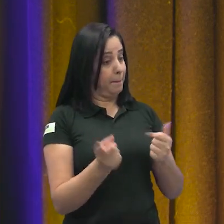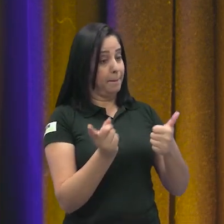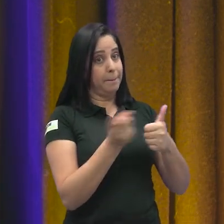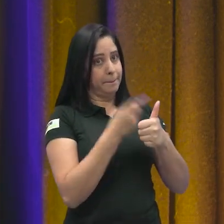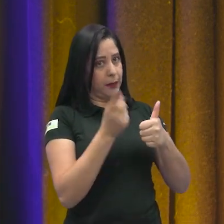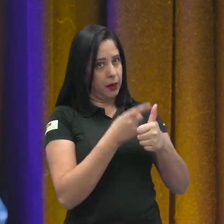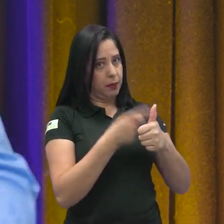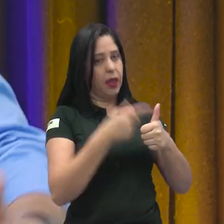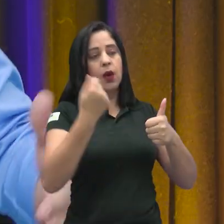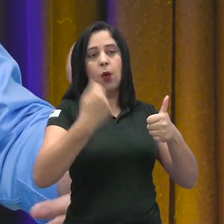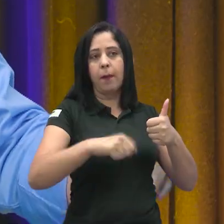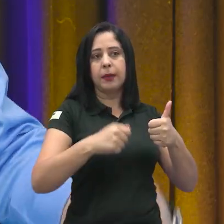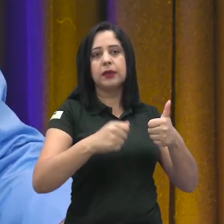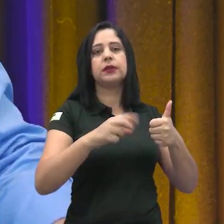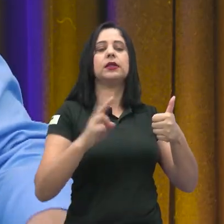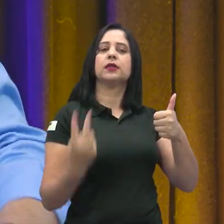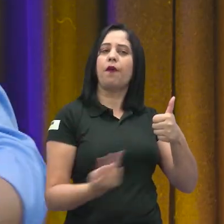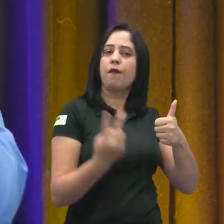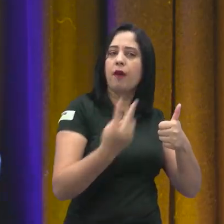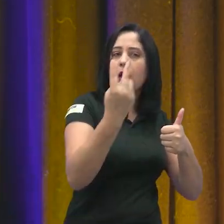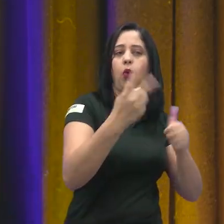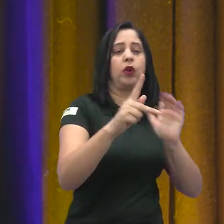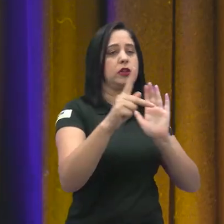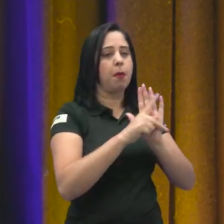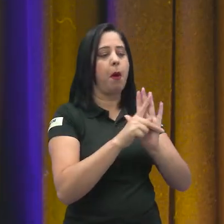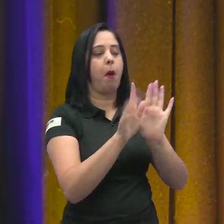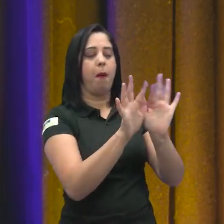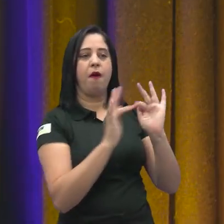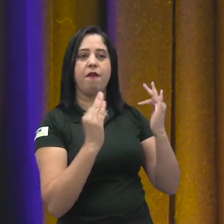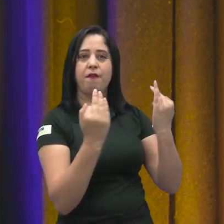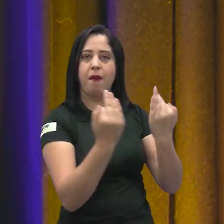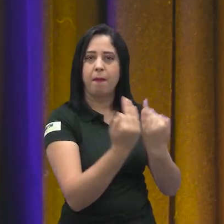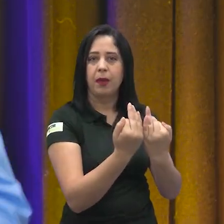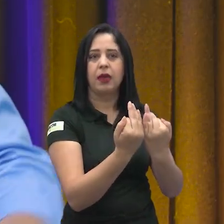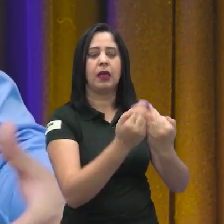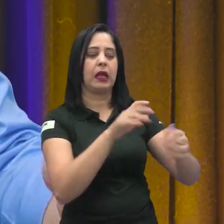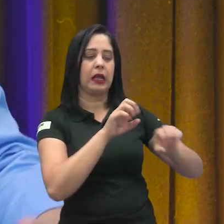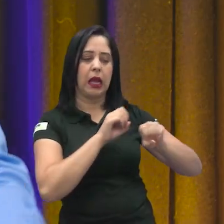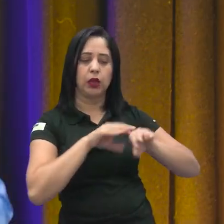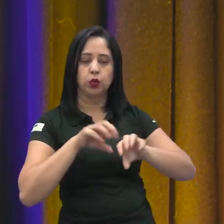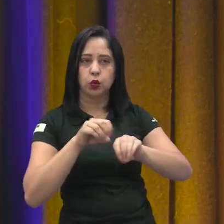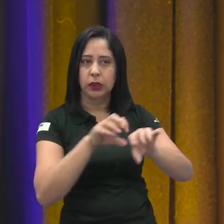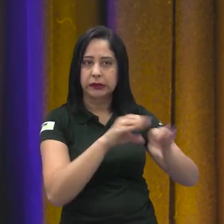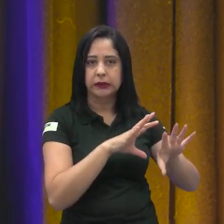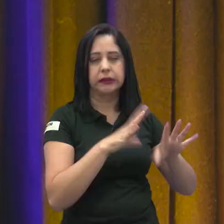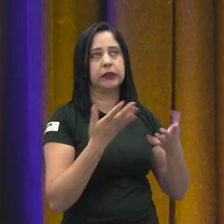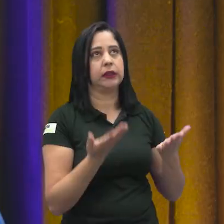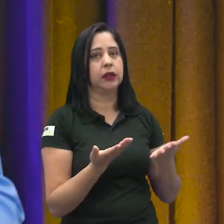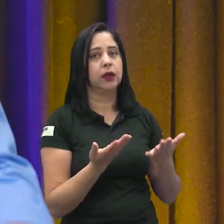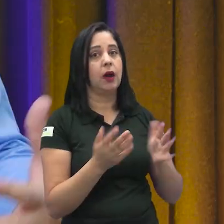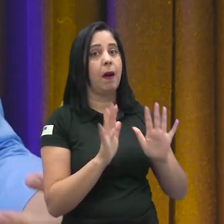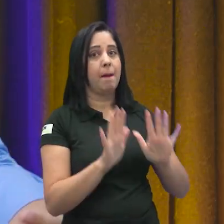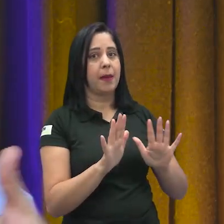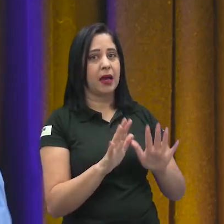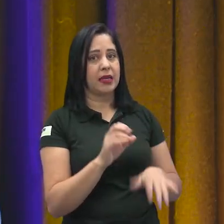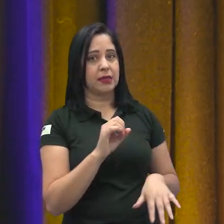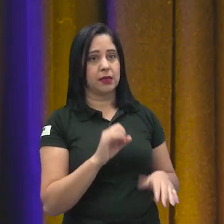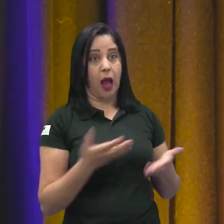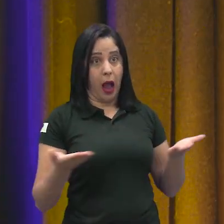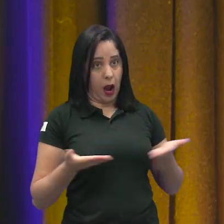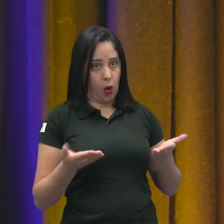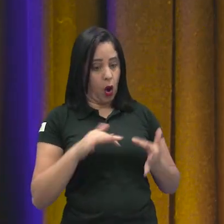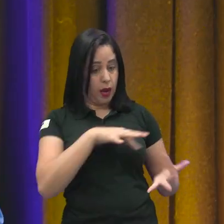são conceitos que vêm da família, também agregados à sua própria educação, à sua formação acadêmica. Mas quando você está hoje no